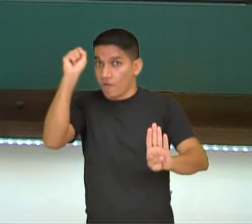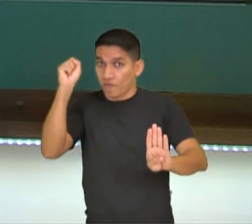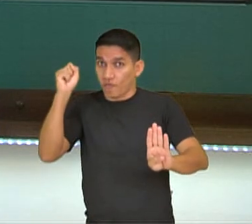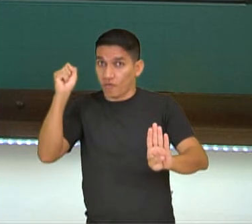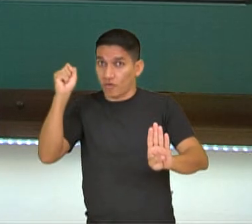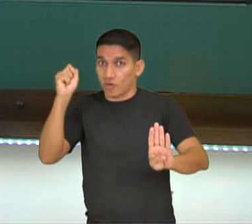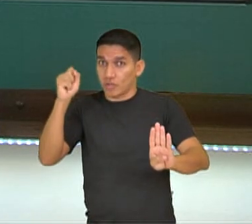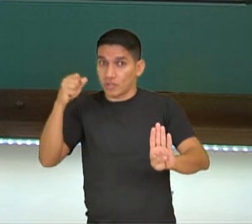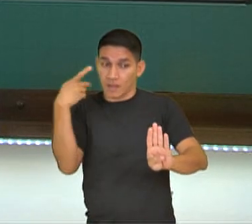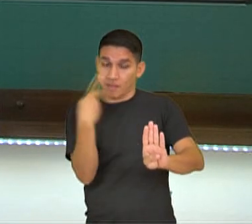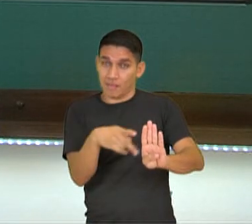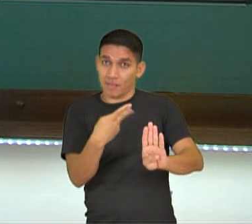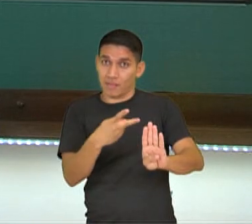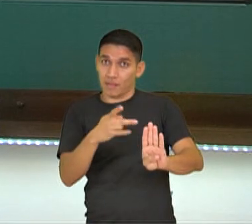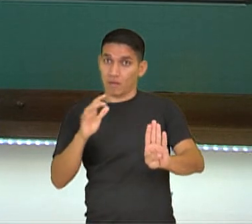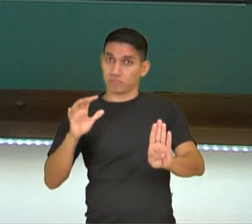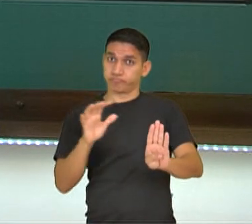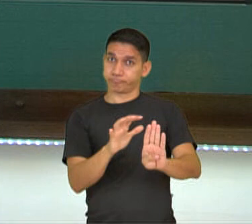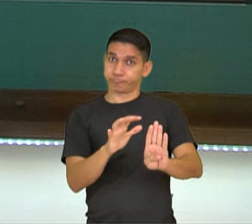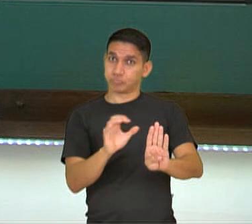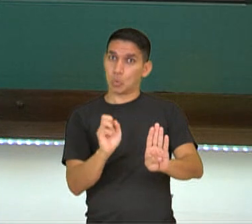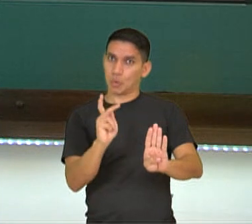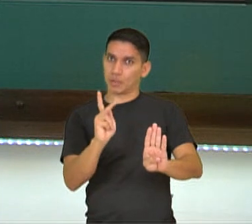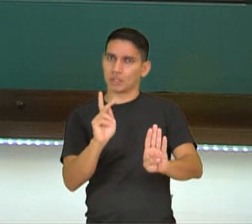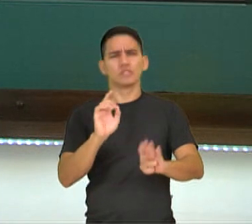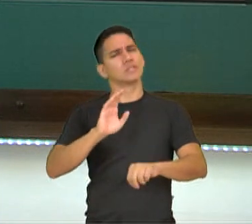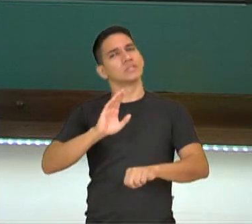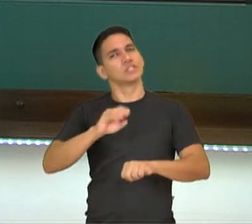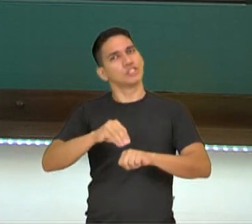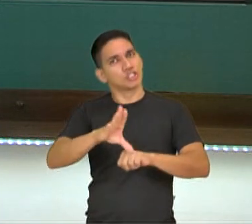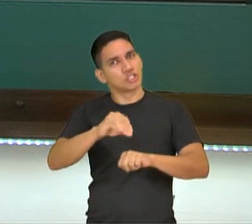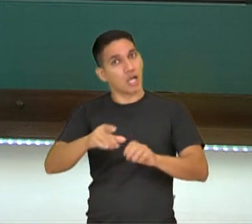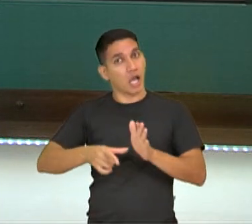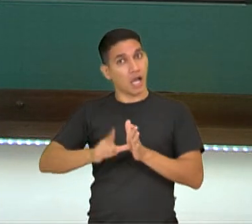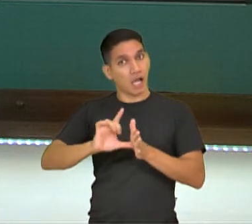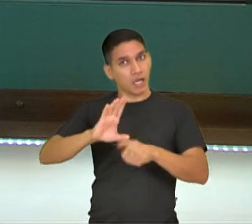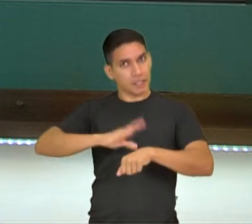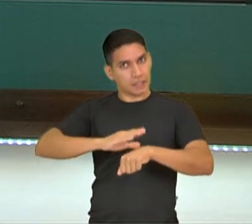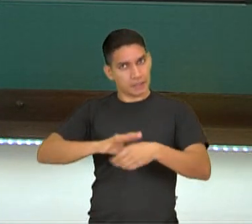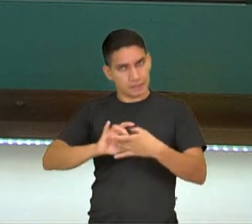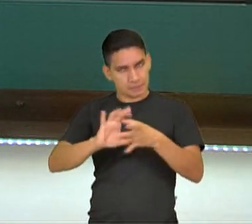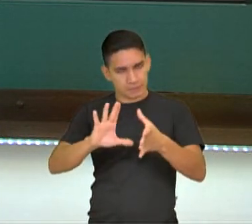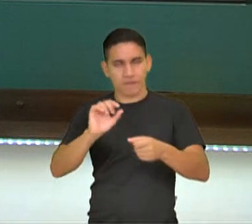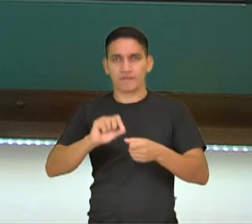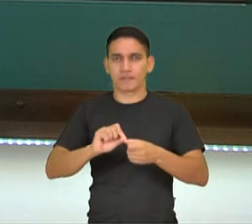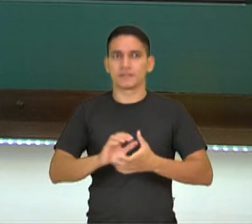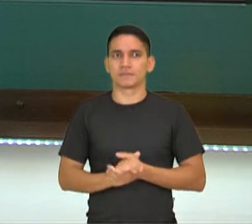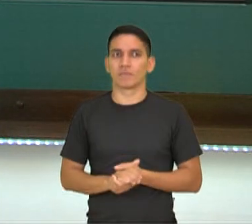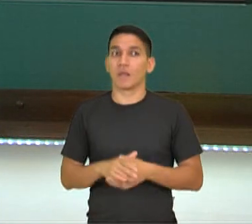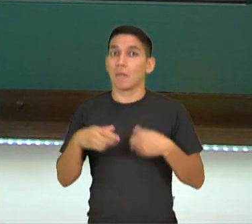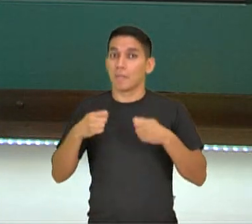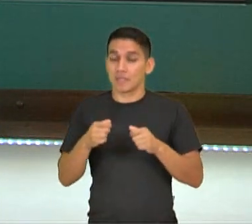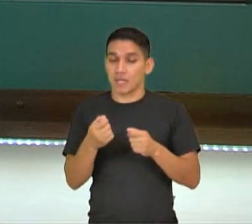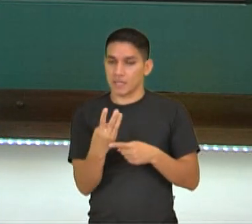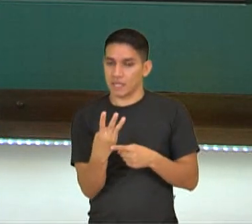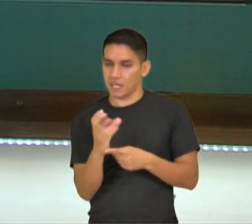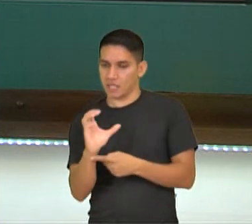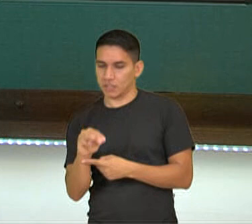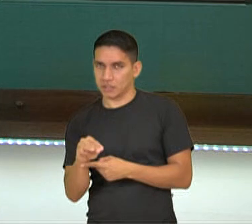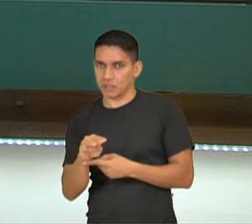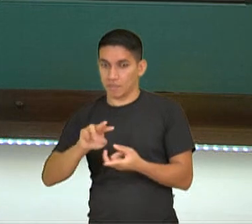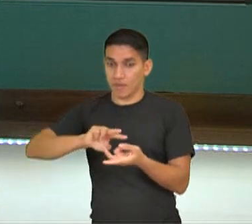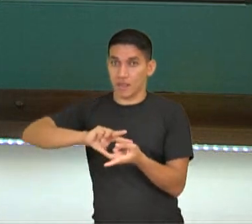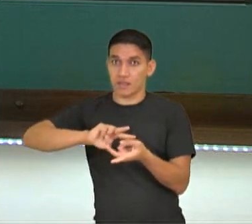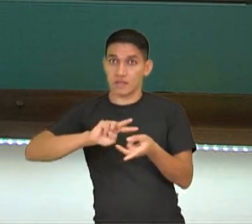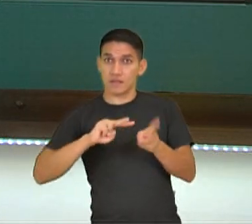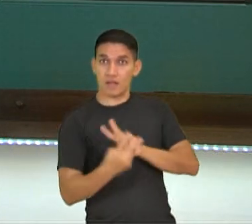atua na carga B, ok? Só vou dar algumas dicas antes de deixar vocês fazerem o problema. Você tem aqui 3 centímetros, tem que transformar em